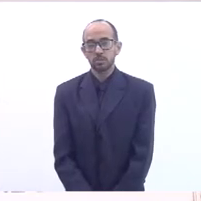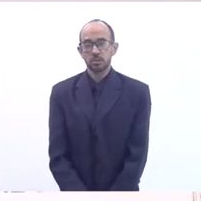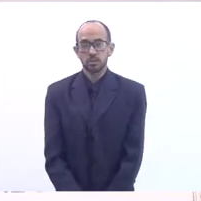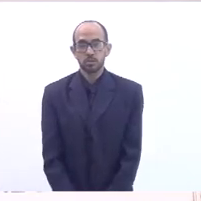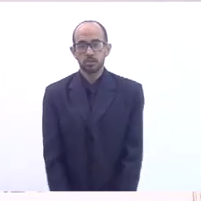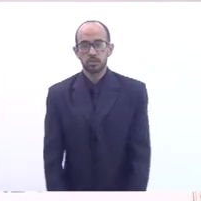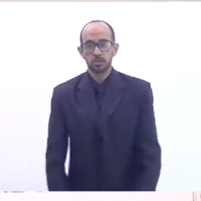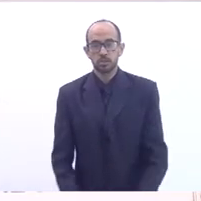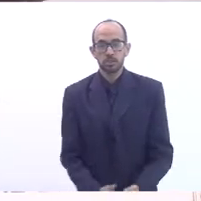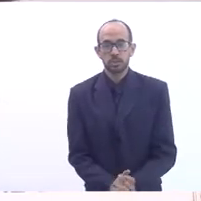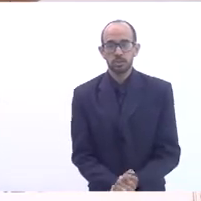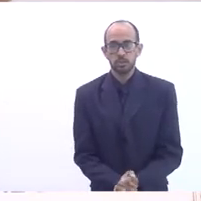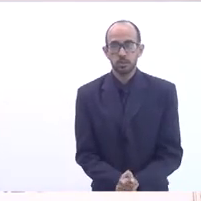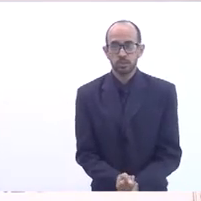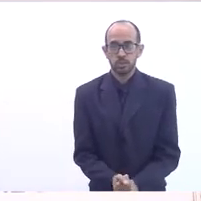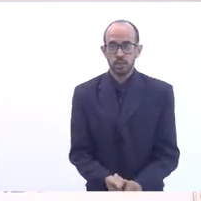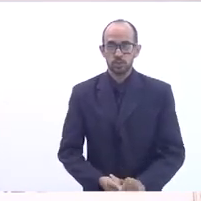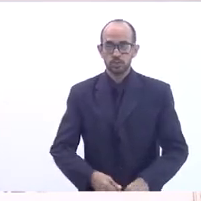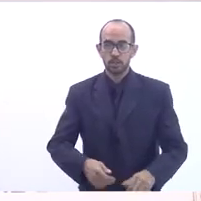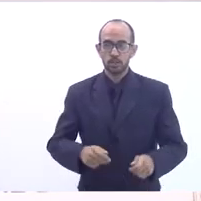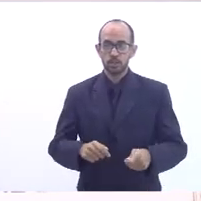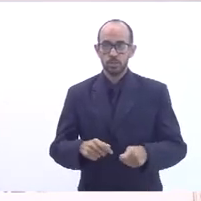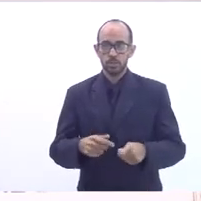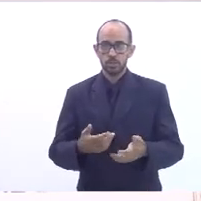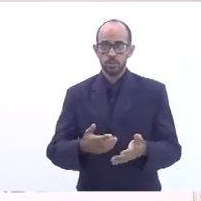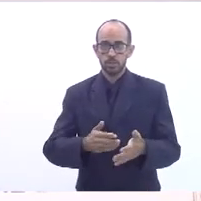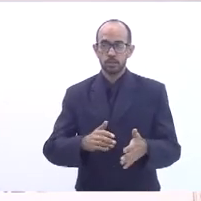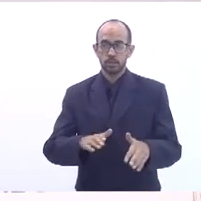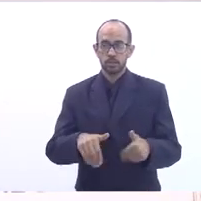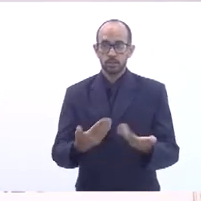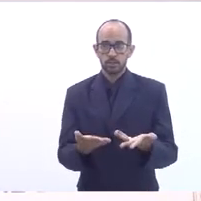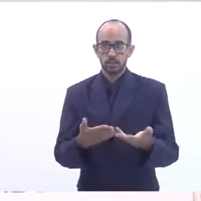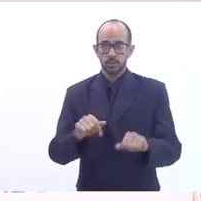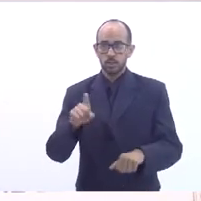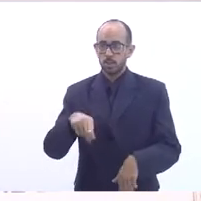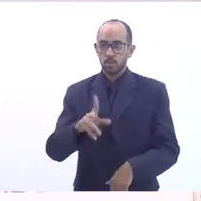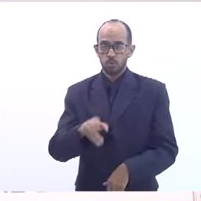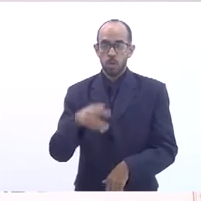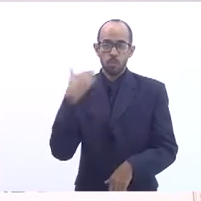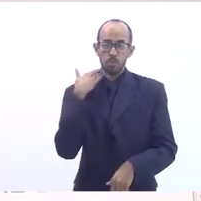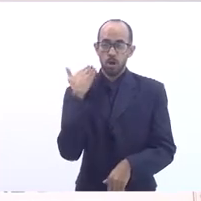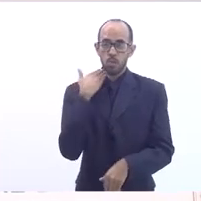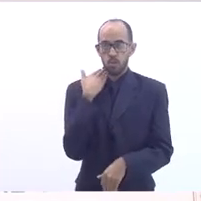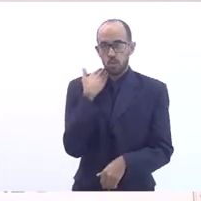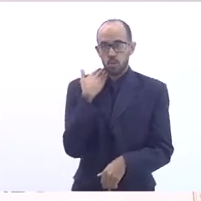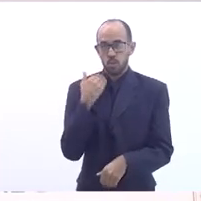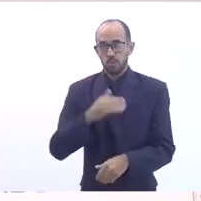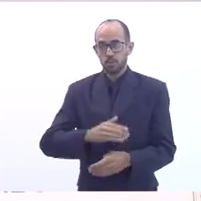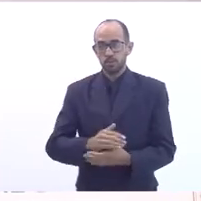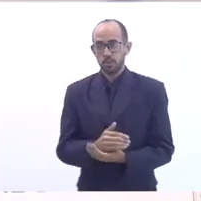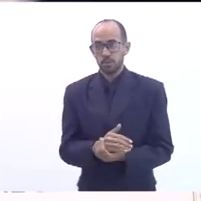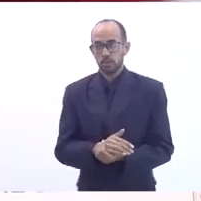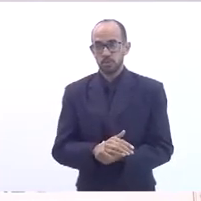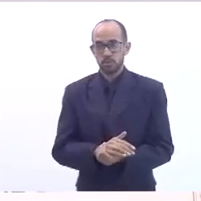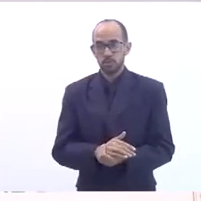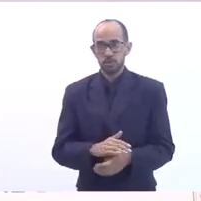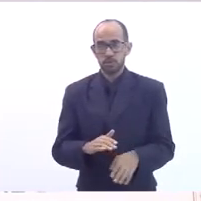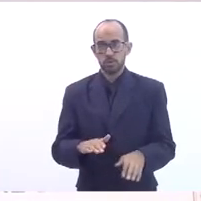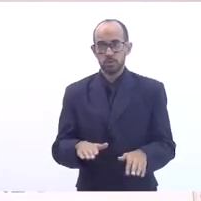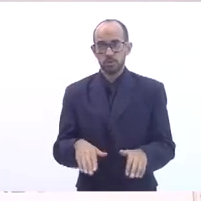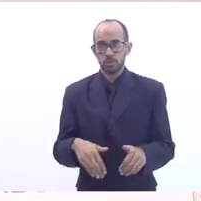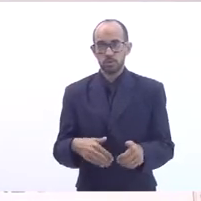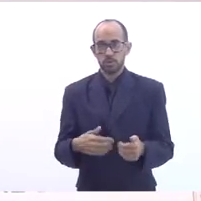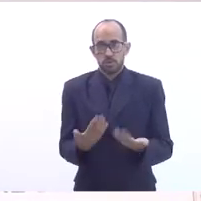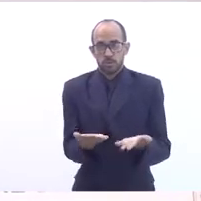qualificadora do 33 tá bom como crime autónomo é o cara que pega é como o banco e salvamento dos bancos estão envolvidos no tráfico da diretamente